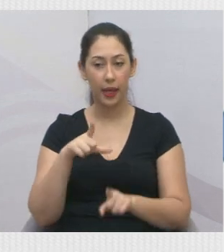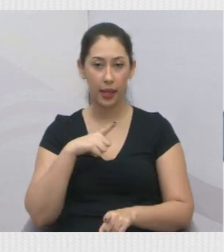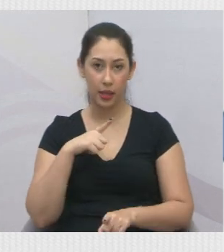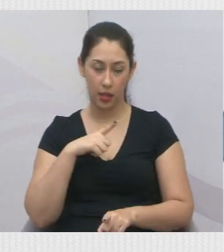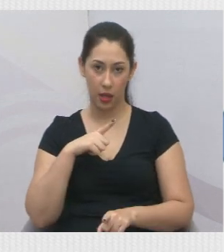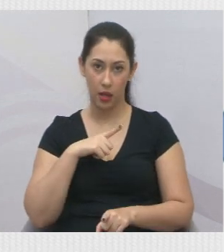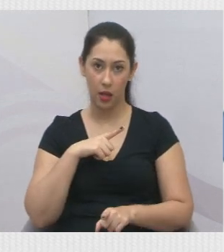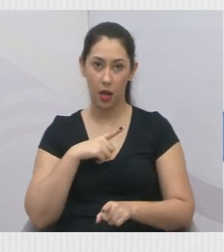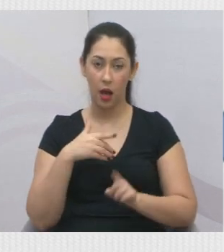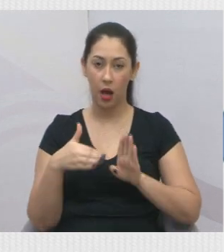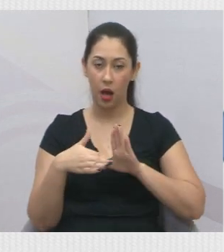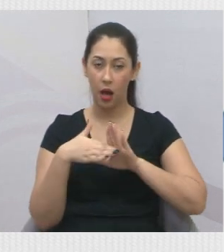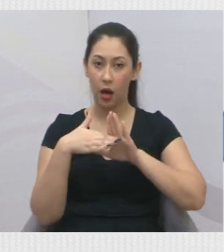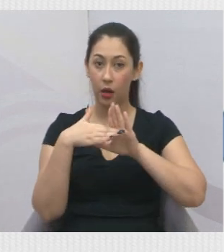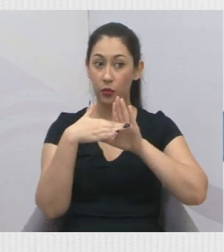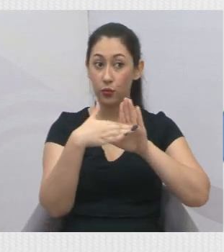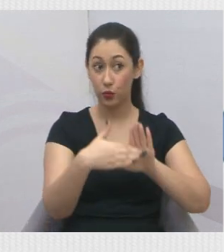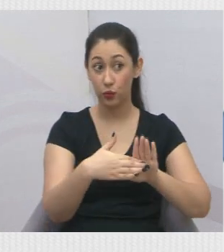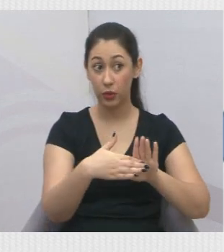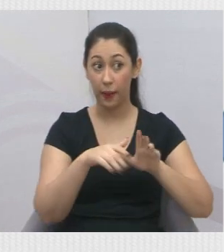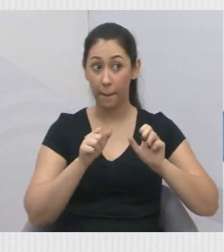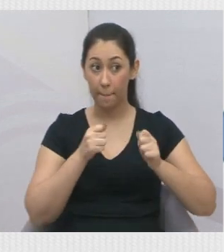servidor para o plano de previdência,